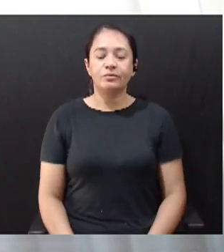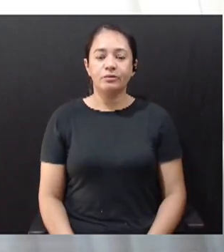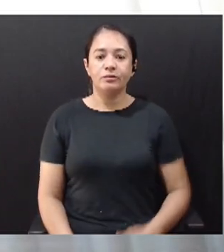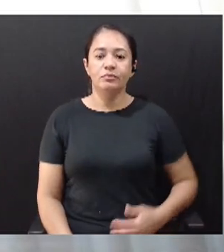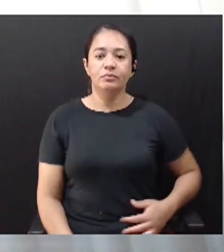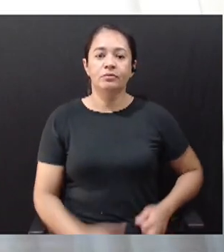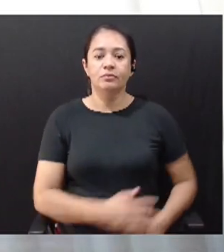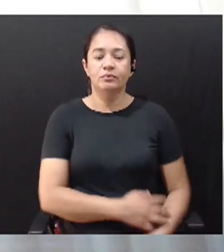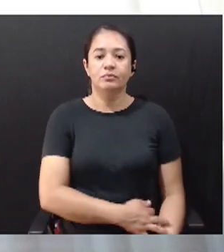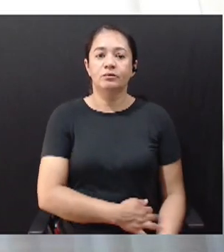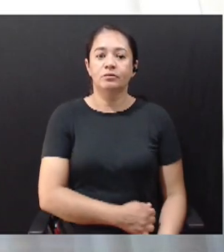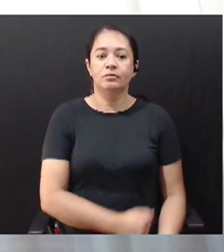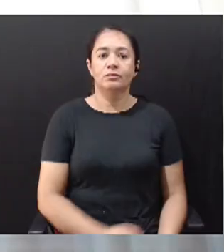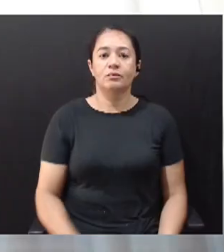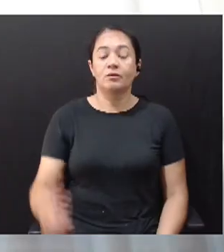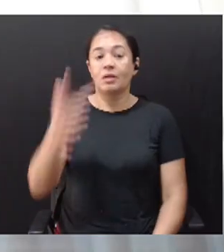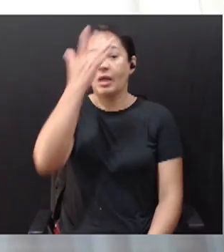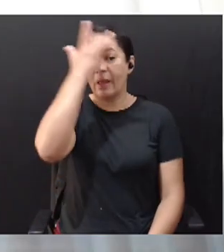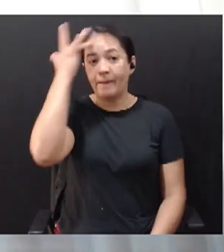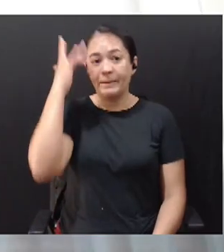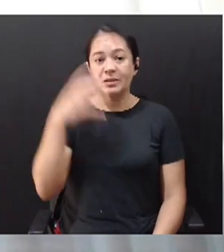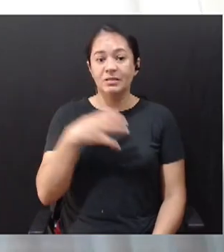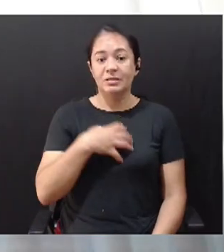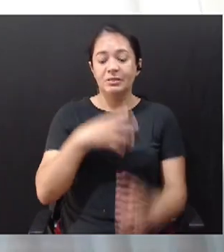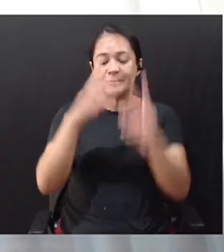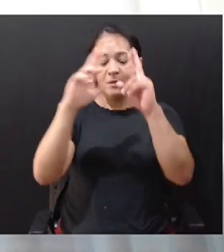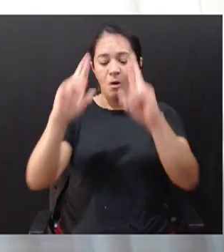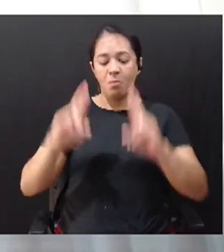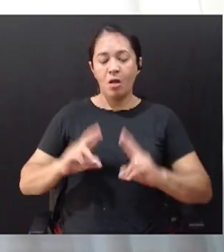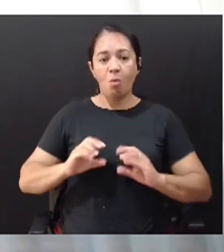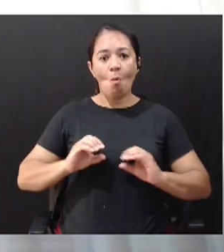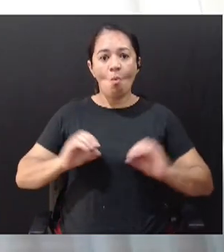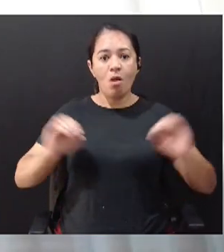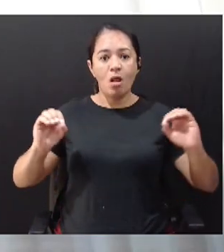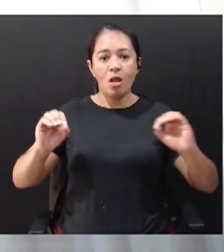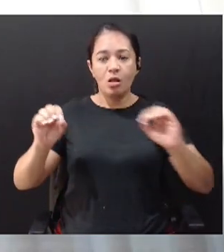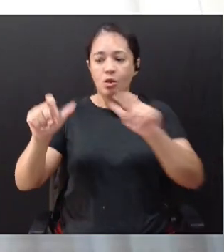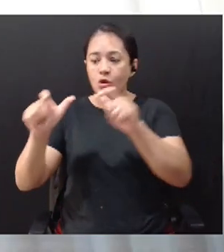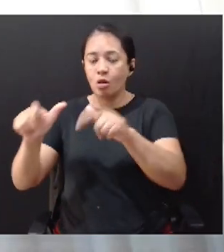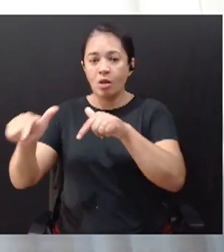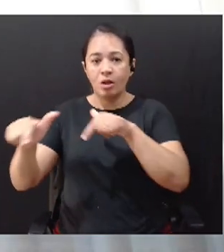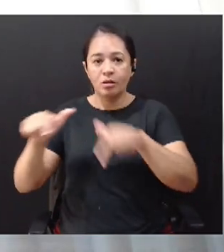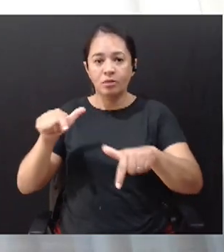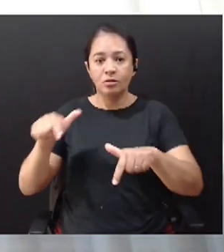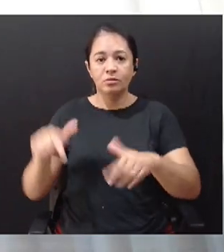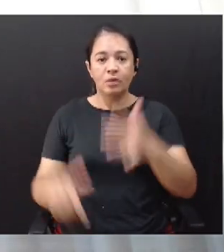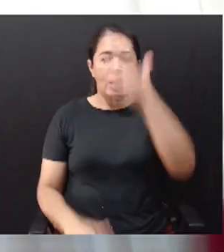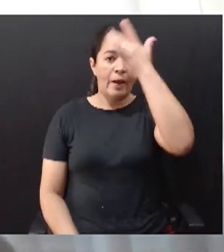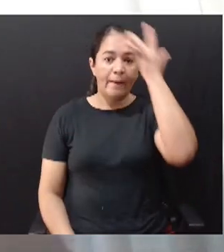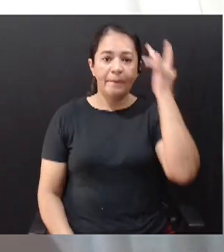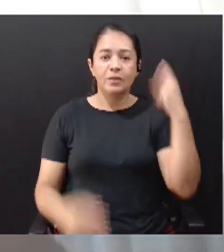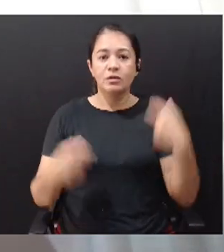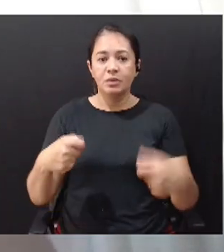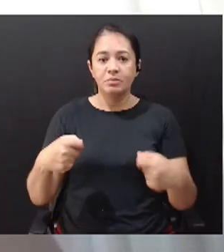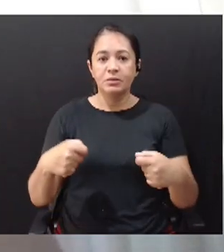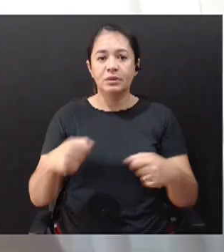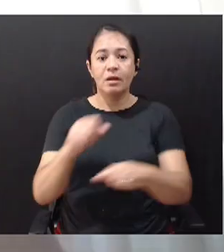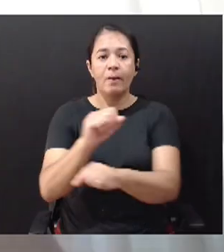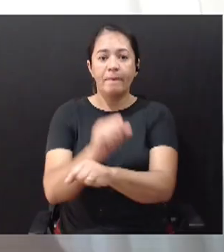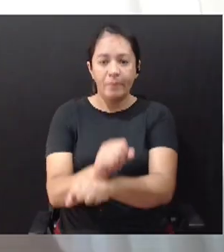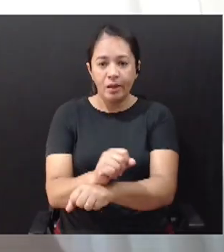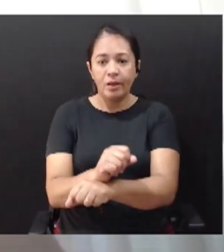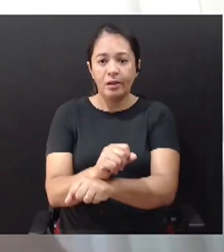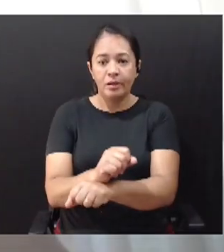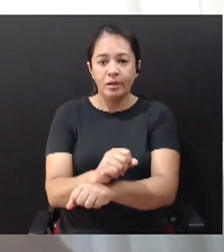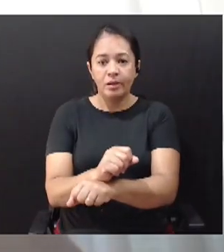se sentindo desrespeitada dentro do ambiente de trabalho. Então, a pessoa precisa parar e fazer uma análise assim: